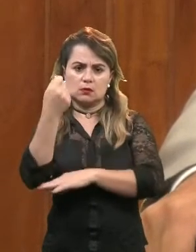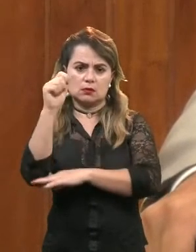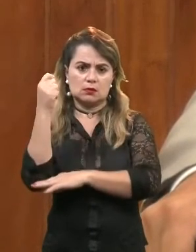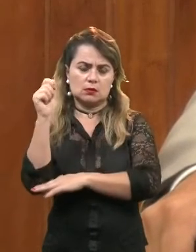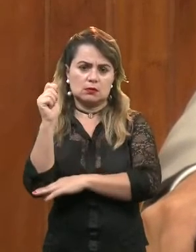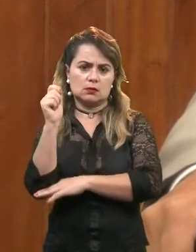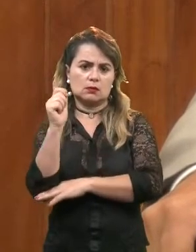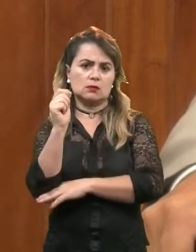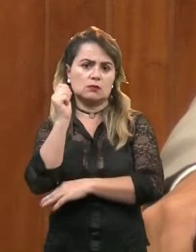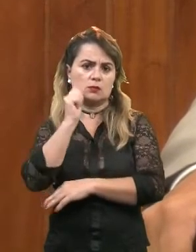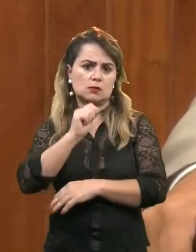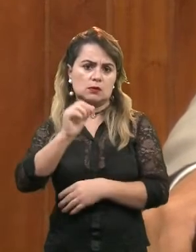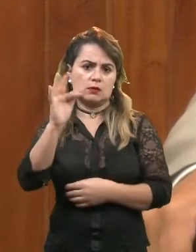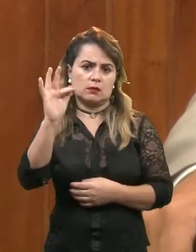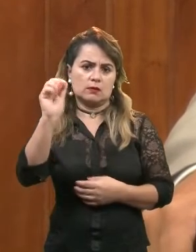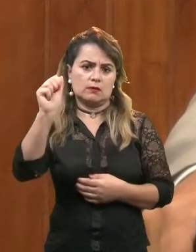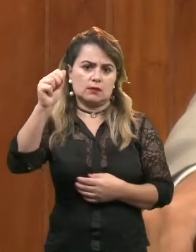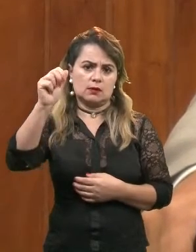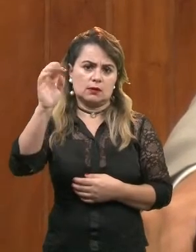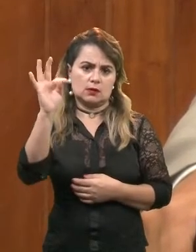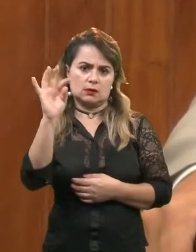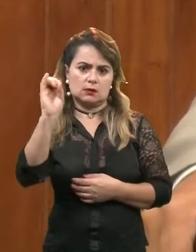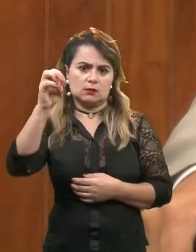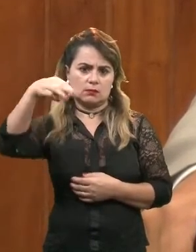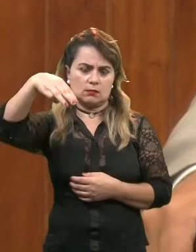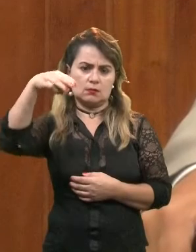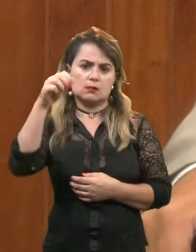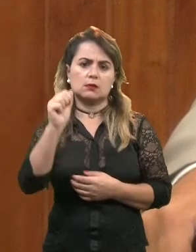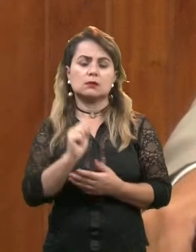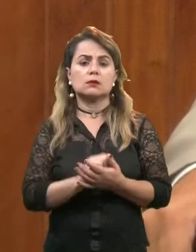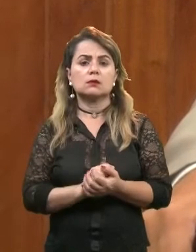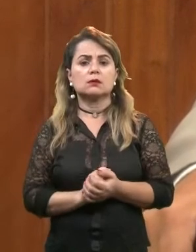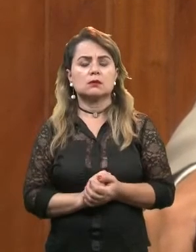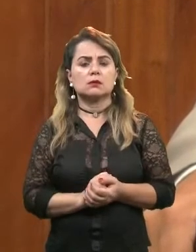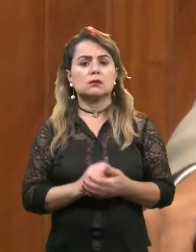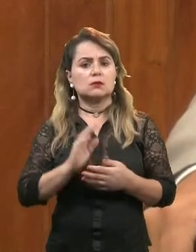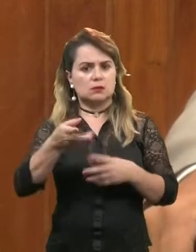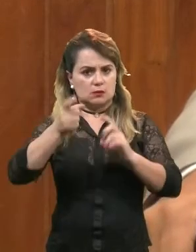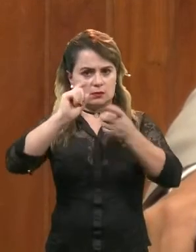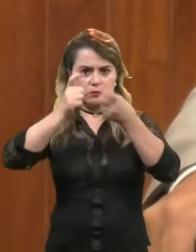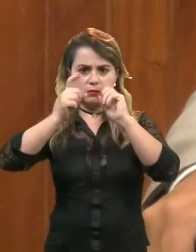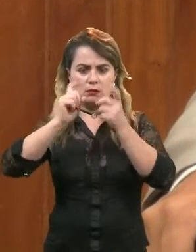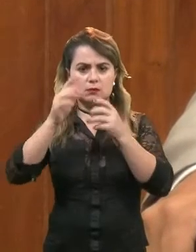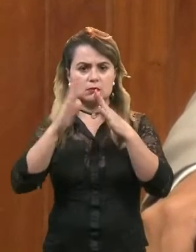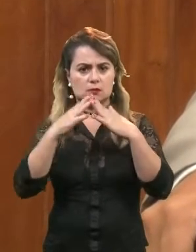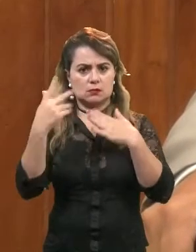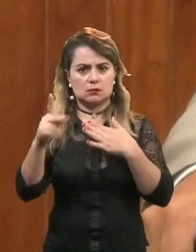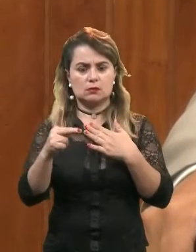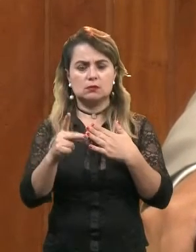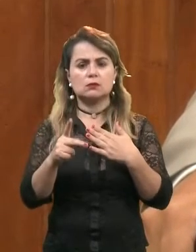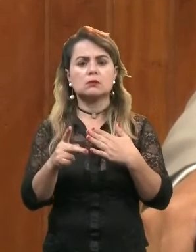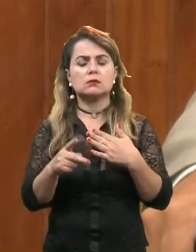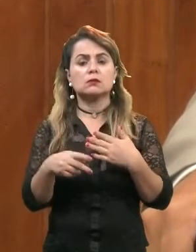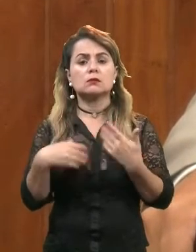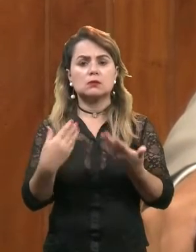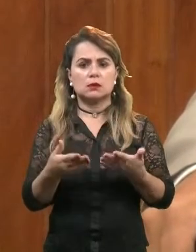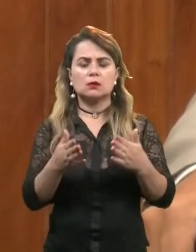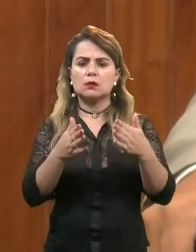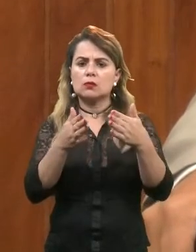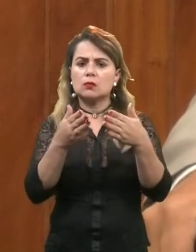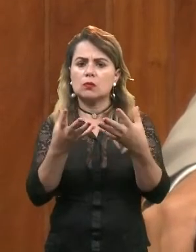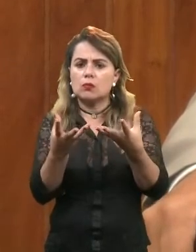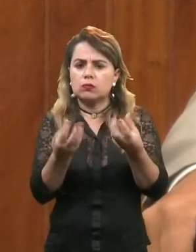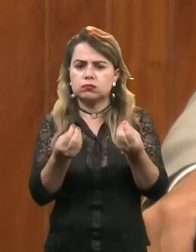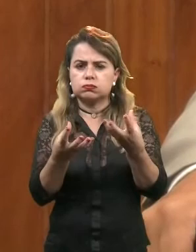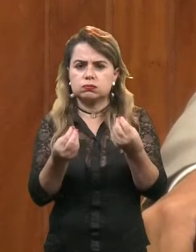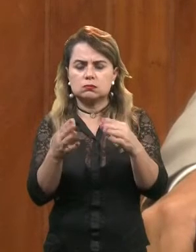a dona Fátima, que estiver assistindo nesse momento, eu deixo aqui o meu abraço. E então, são muitas